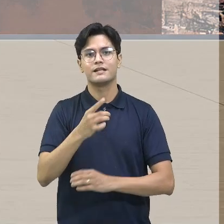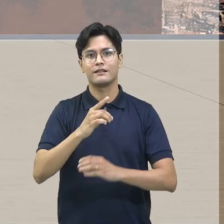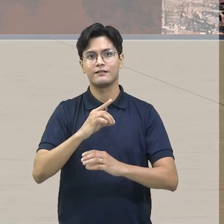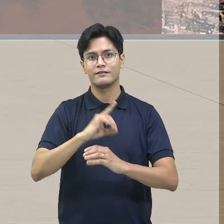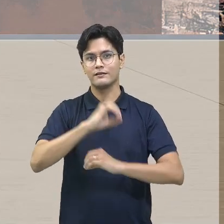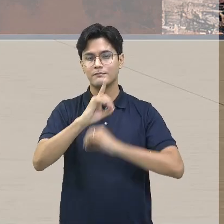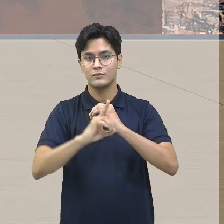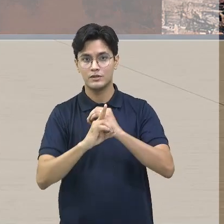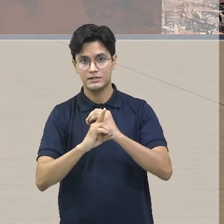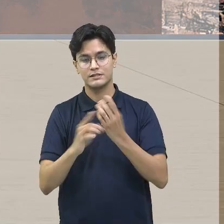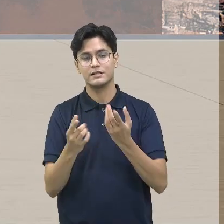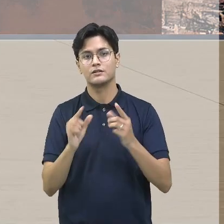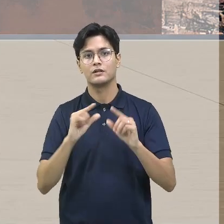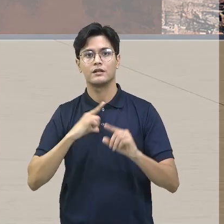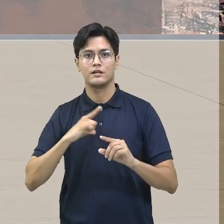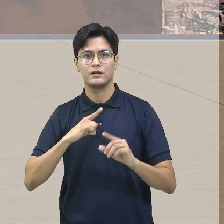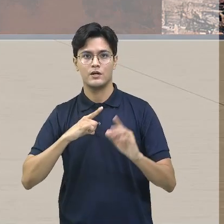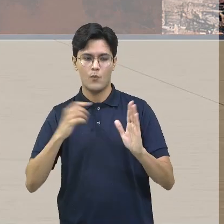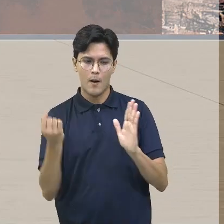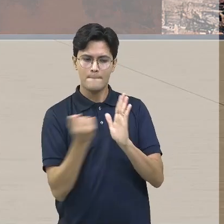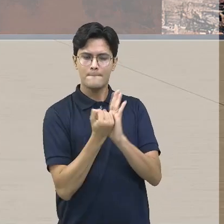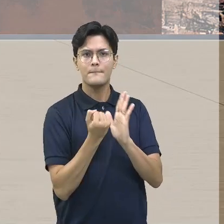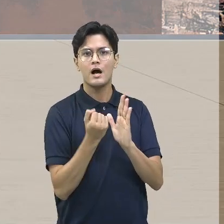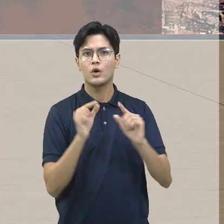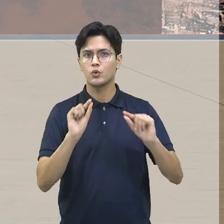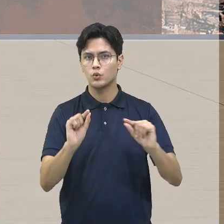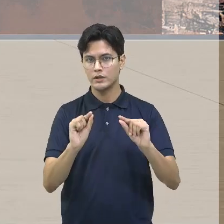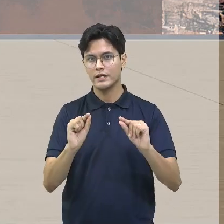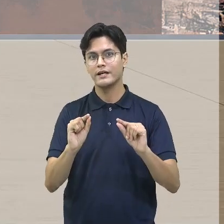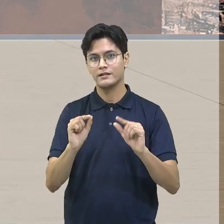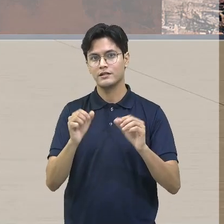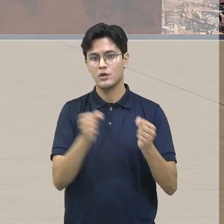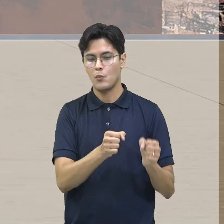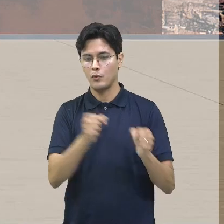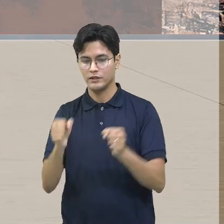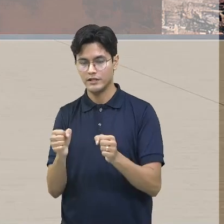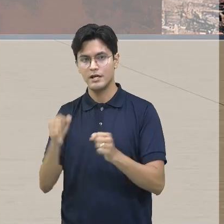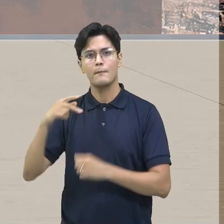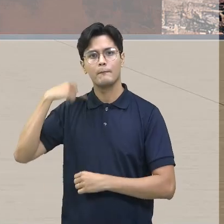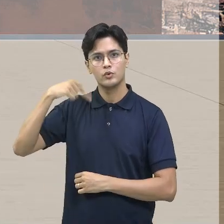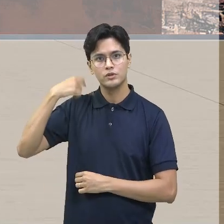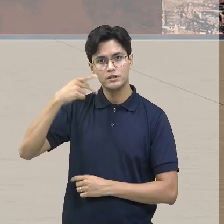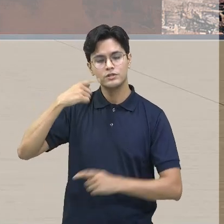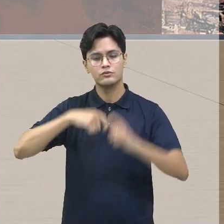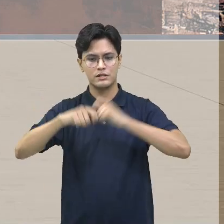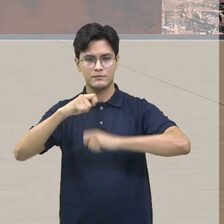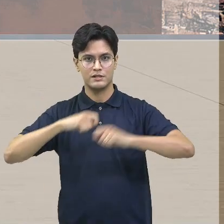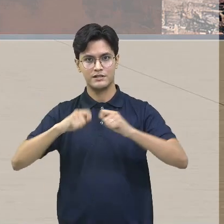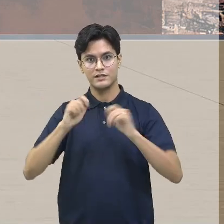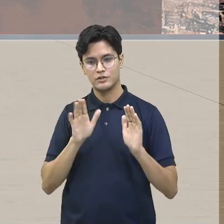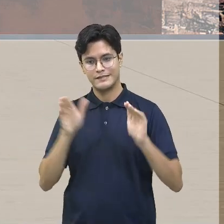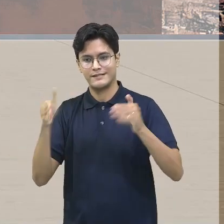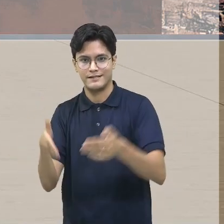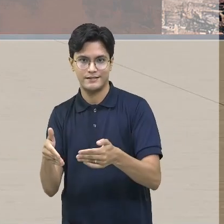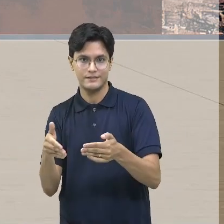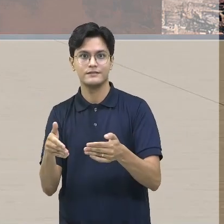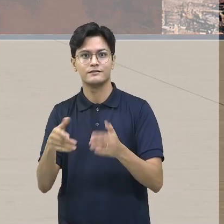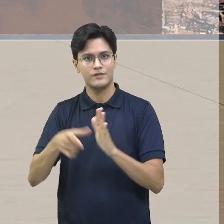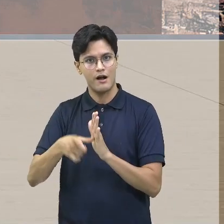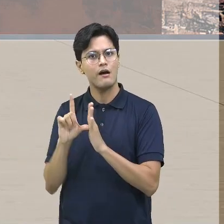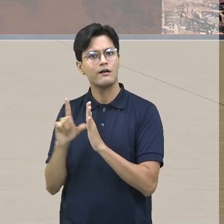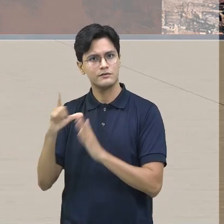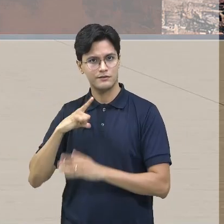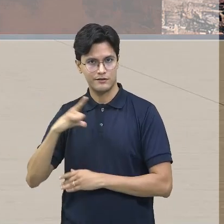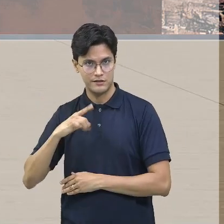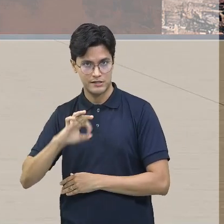política, administrativa e militar, que havia justamente dominado